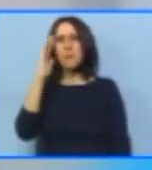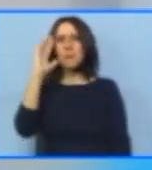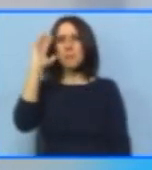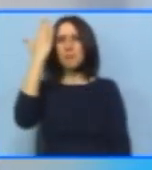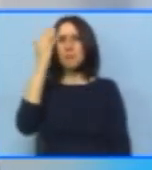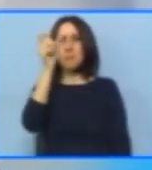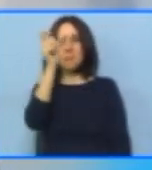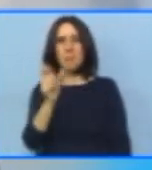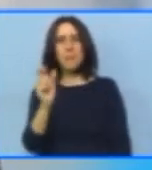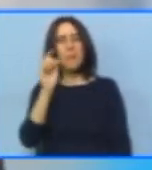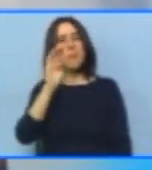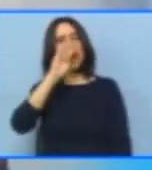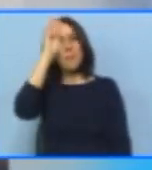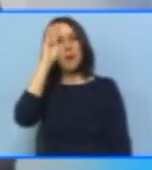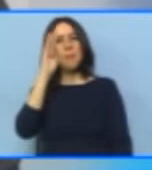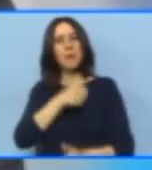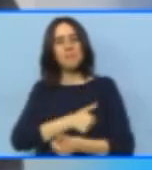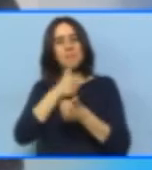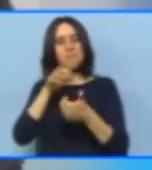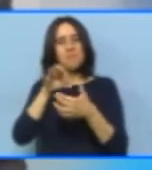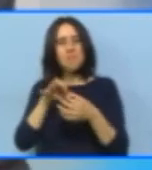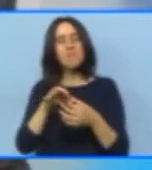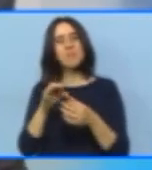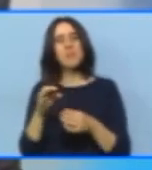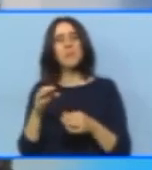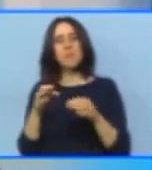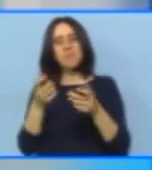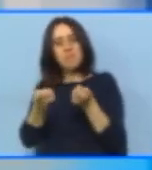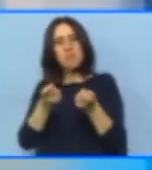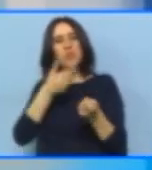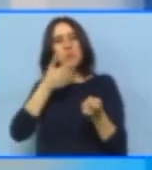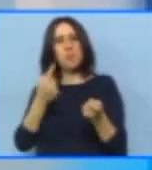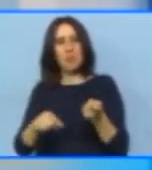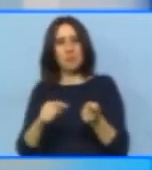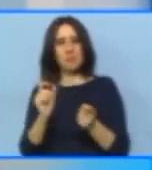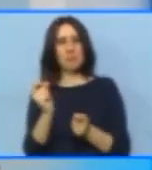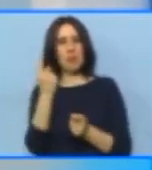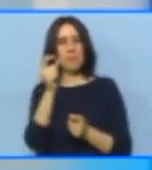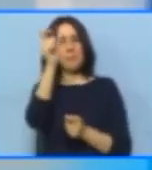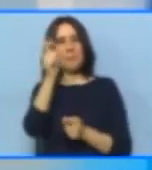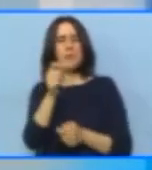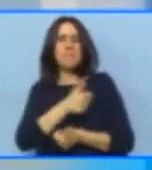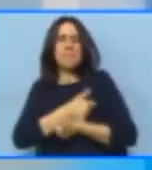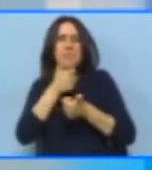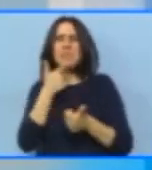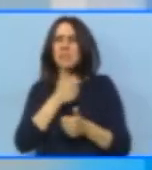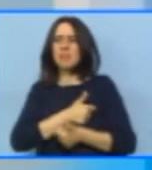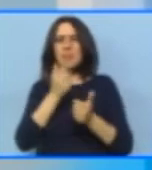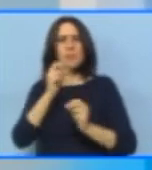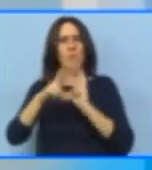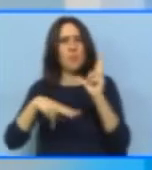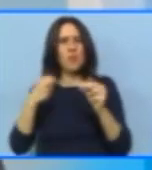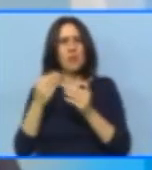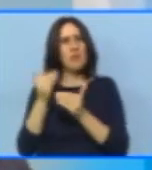primeiro Papa cosmopolita e com experiência de governo de uma diocese que nós temos. Quando digo cosmopolita, é das cidades modernas, destas